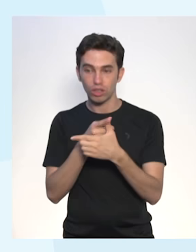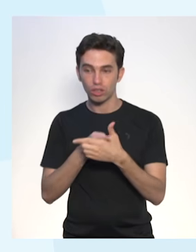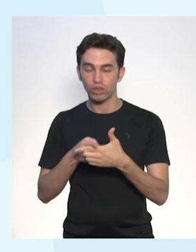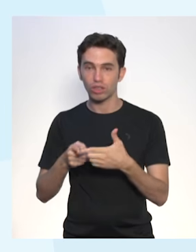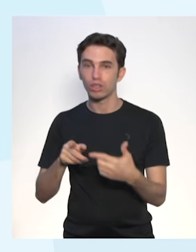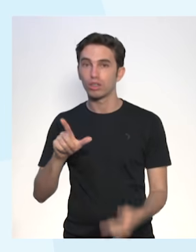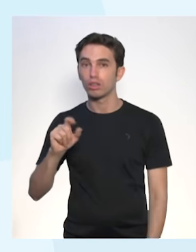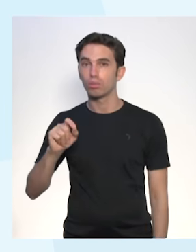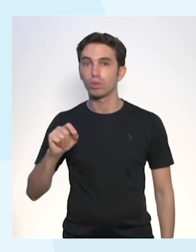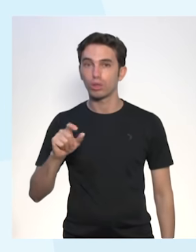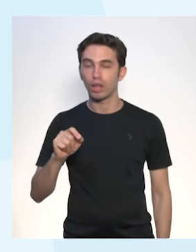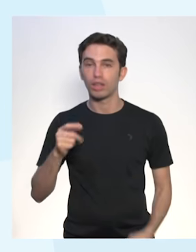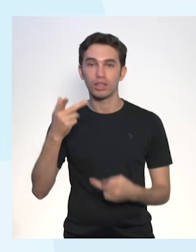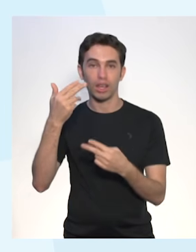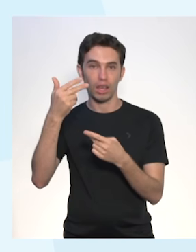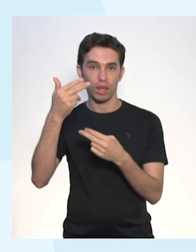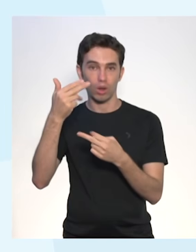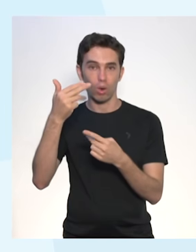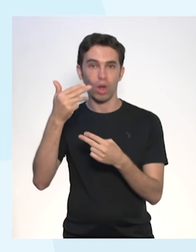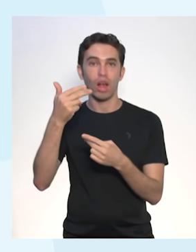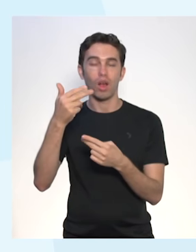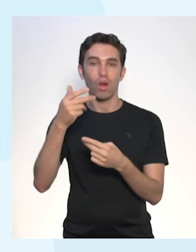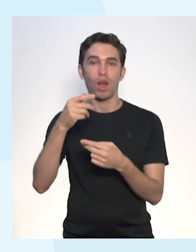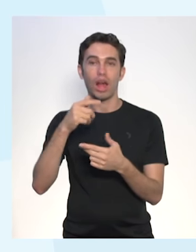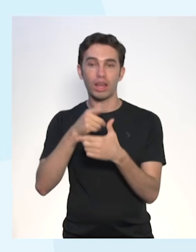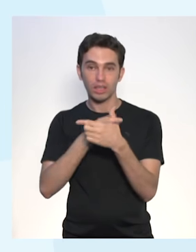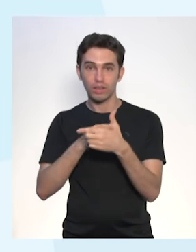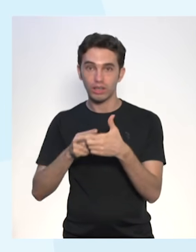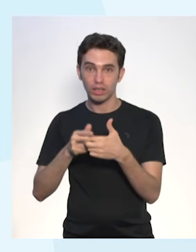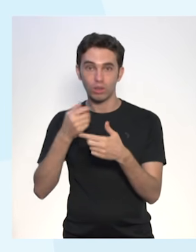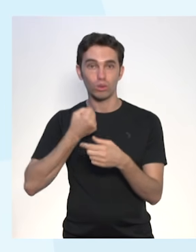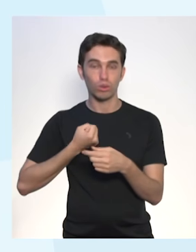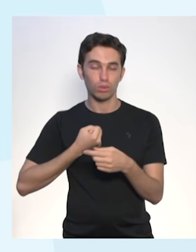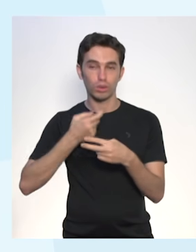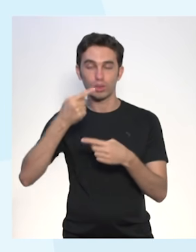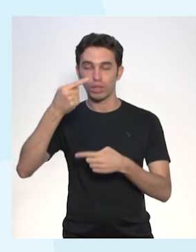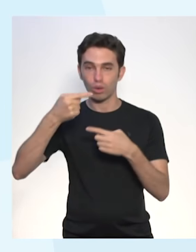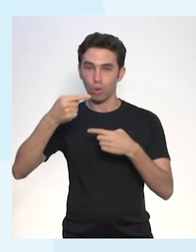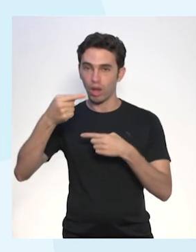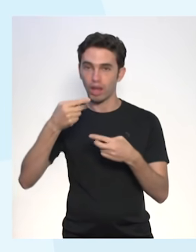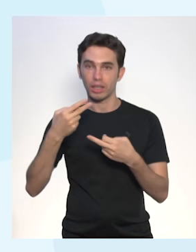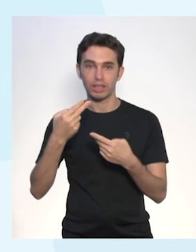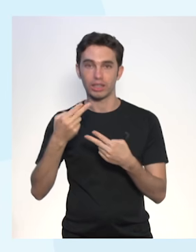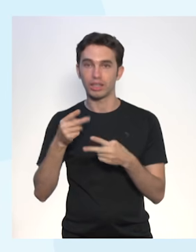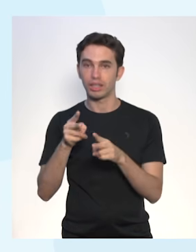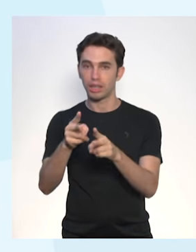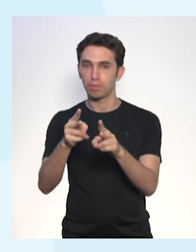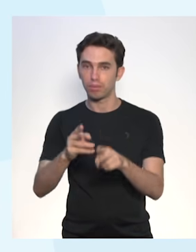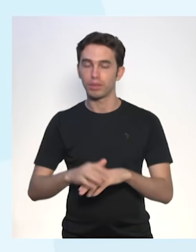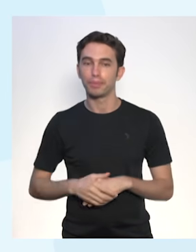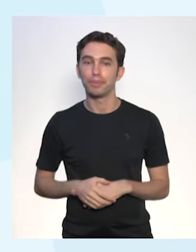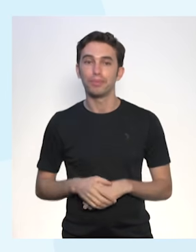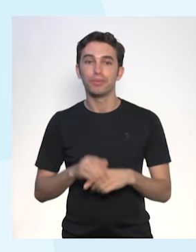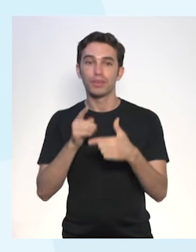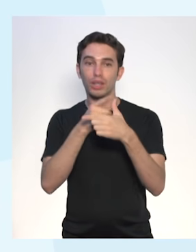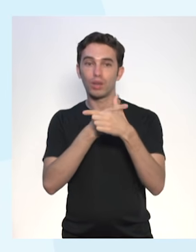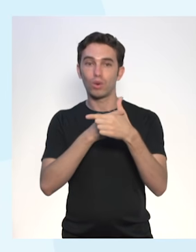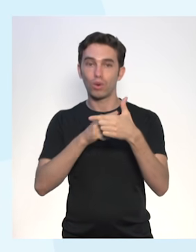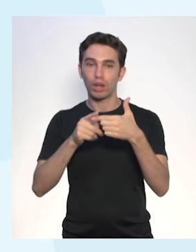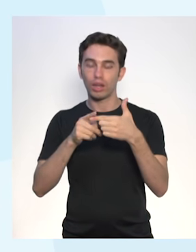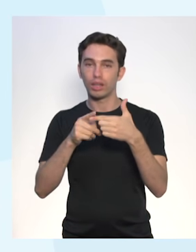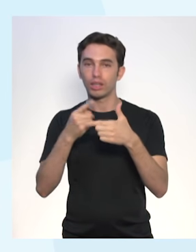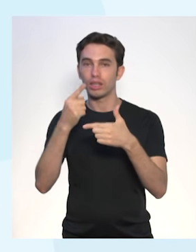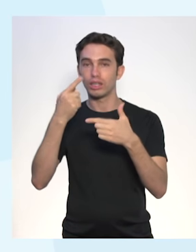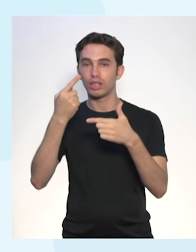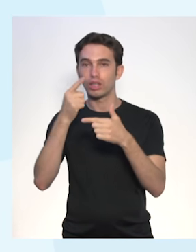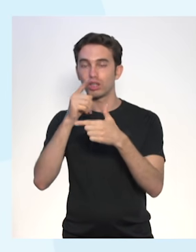né? Certo. E eu vou repetir bastante vezes isso para você não esquecer, tá bom? Então, 40 dividido por 10 dá 4 e o 60